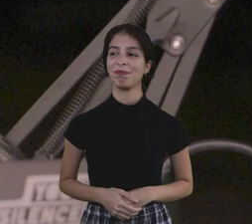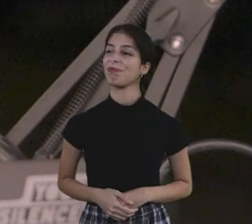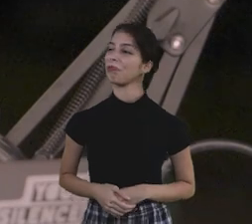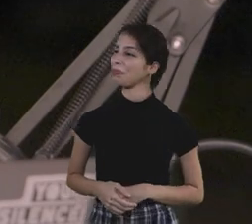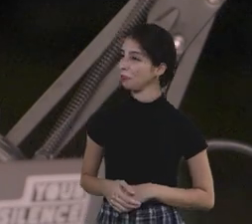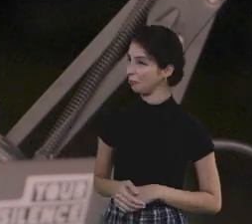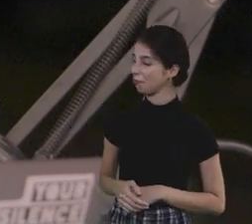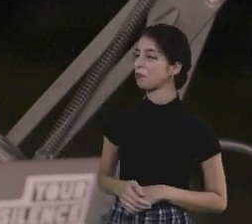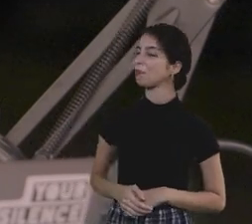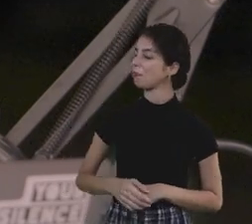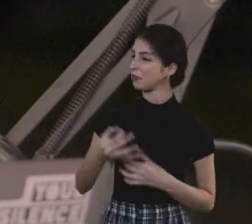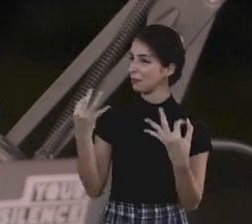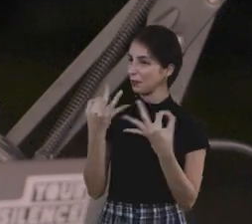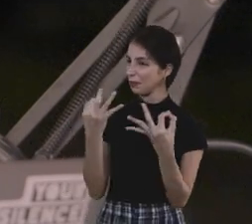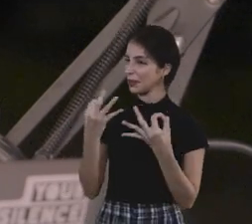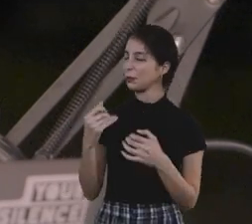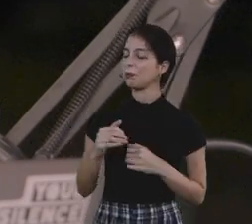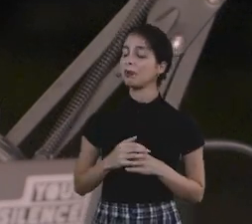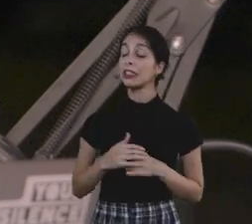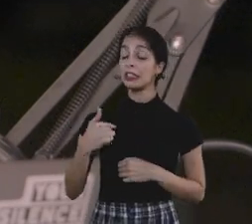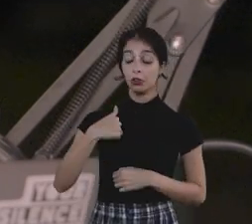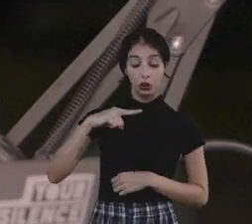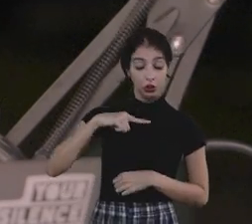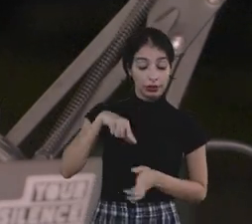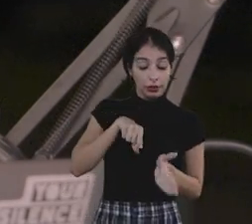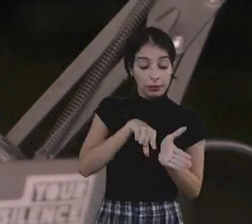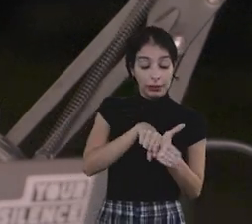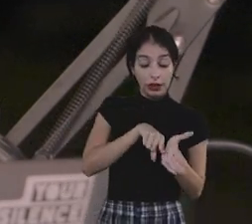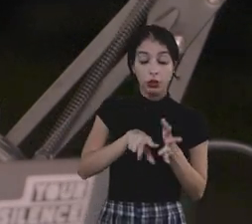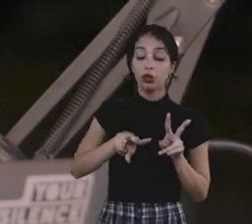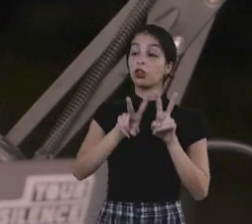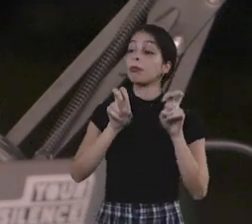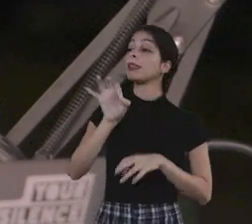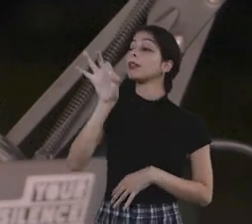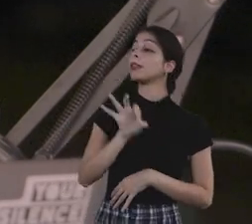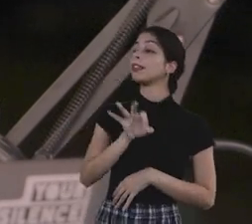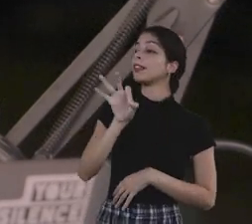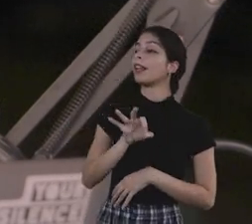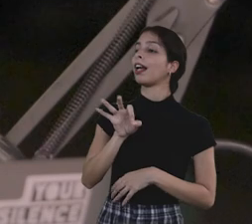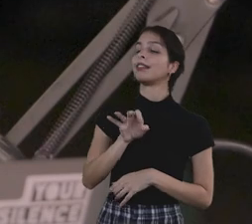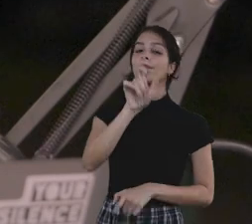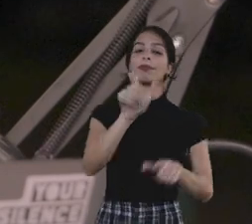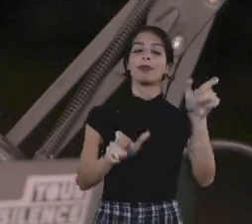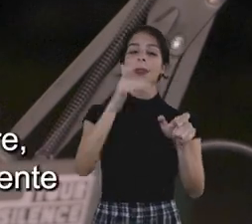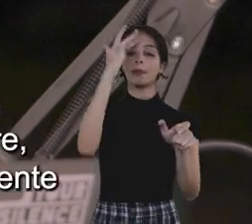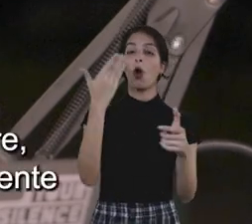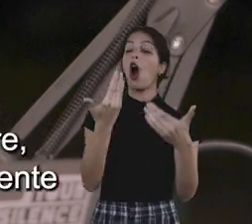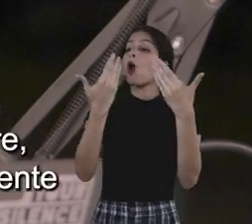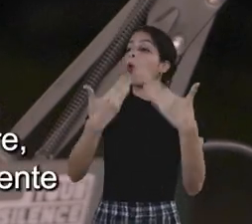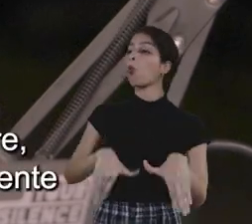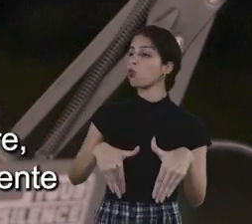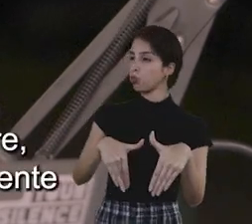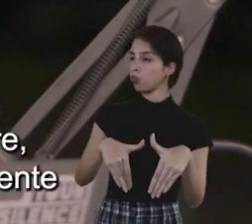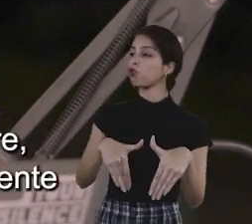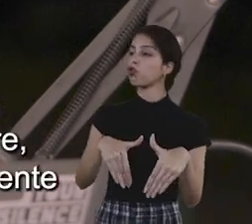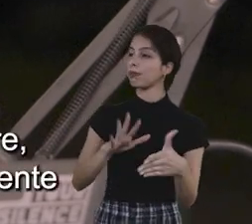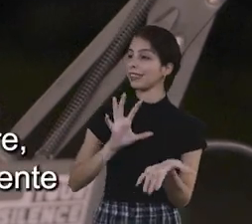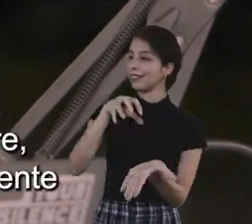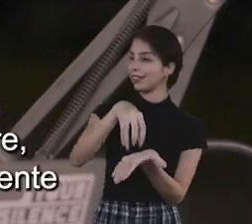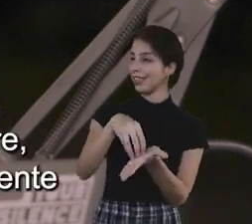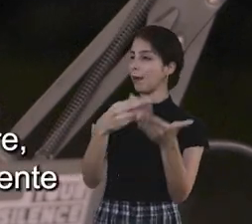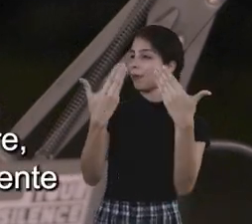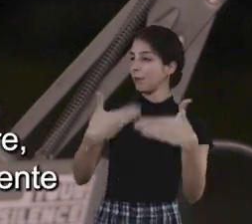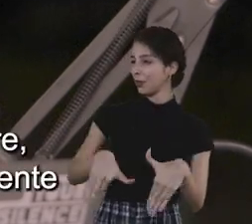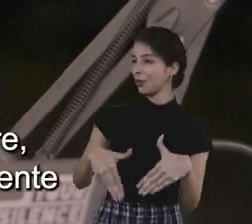Alexandre eu tô com um dado muito interessante sobre ã o a saúde mental do servidores públicos que eu vou trazer pra gente falar um